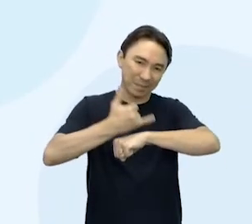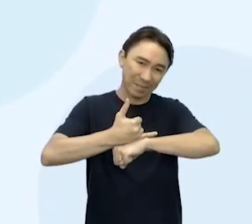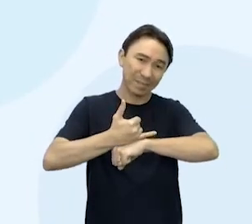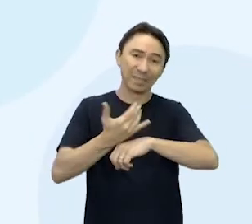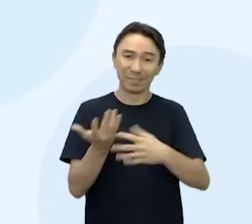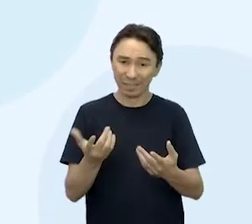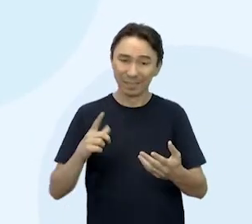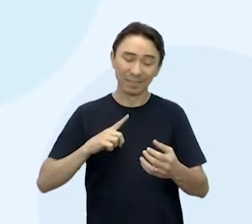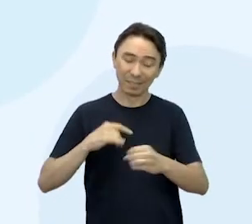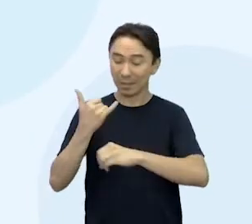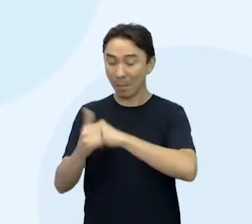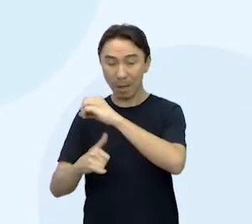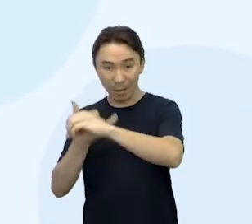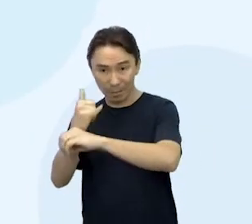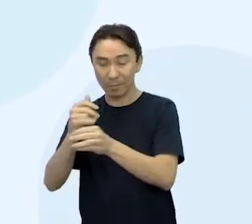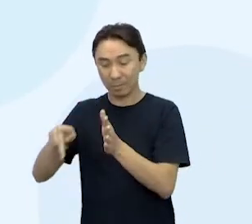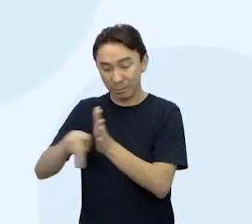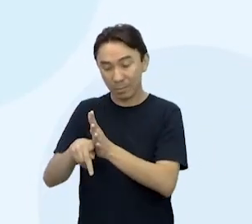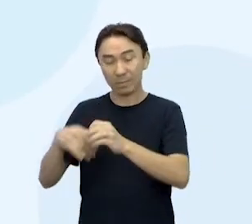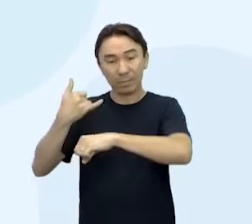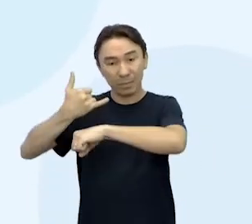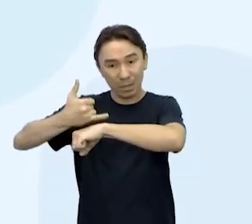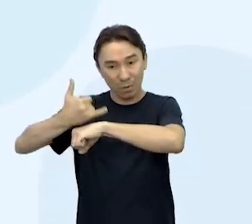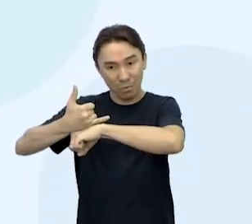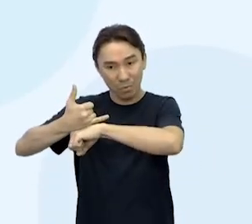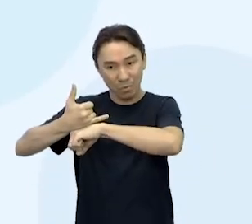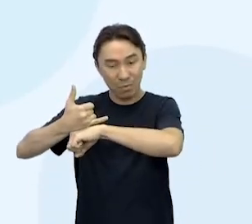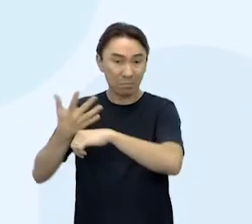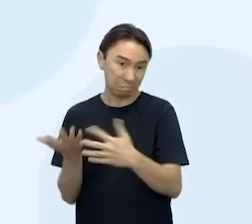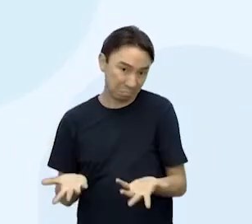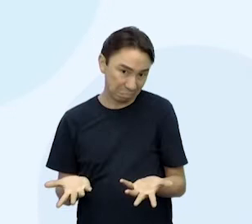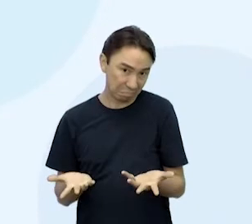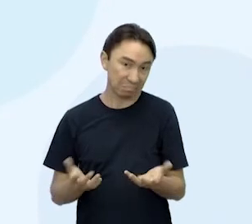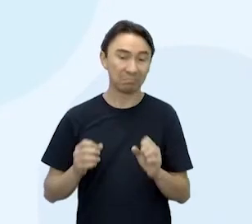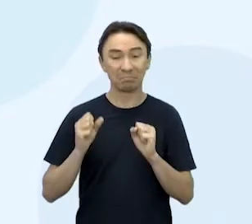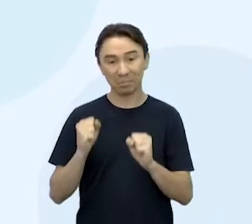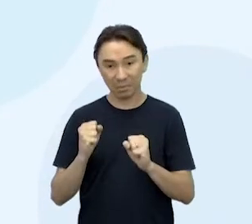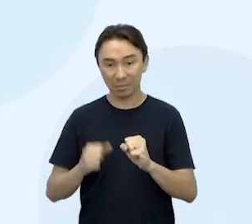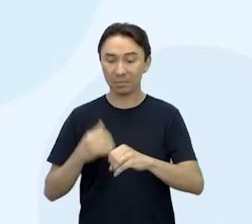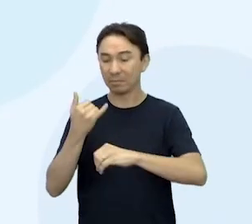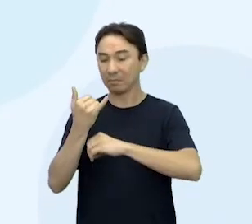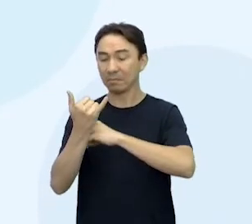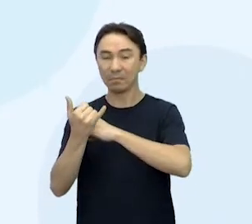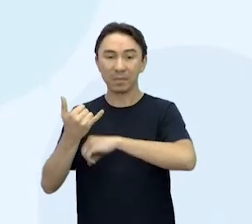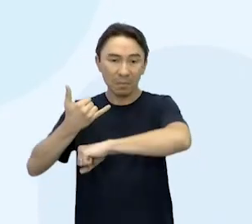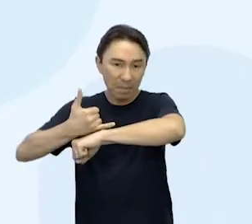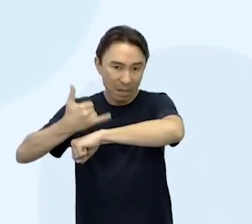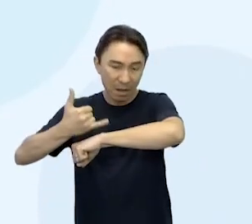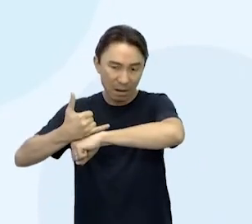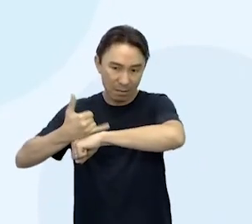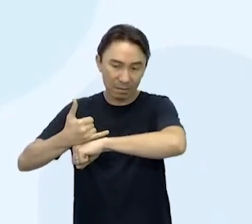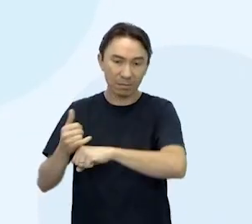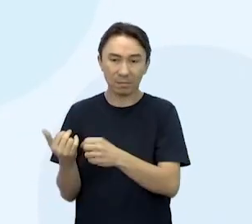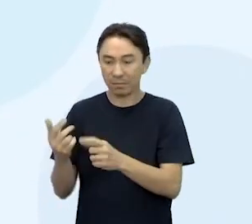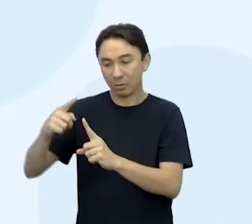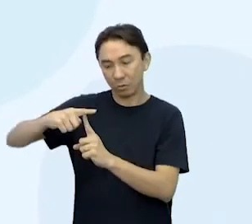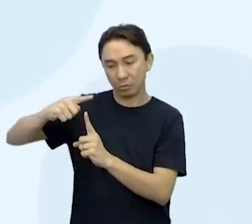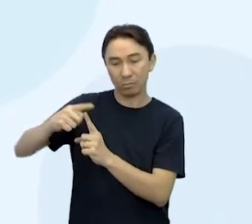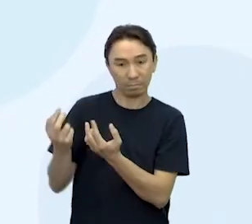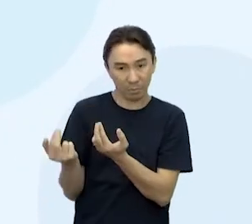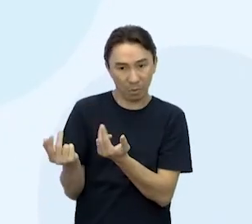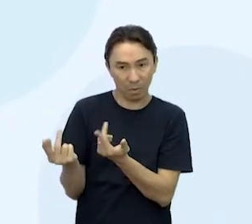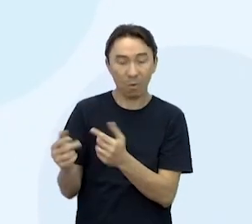os átomos de metais, tá bom? E aí, eu posso ter metais do mesmo tipo, ou eu posso ter ligas metálicas, tá bom? Que